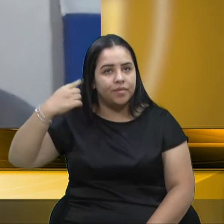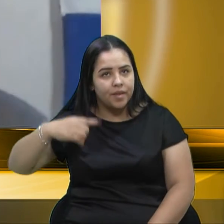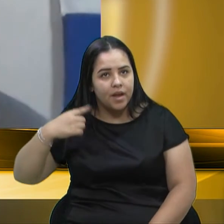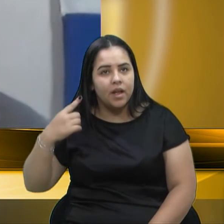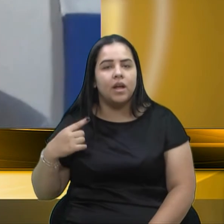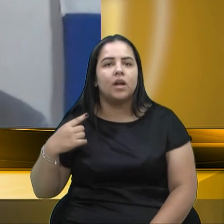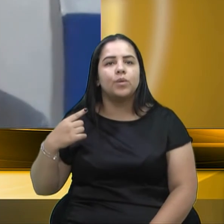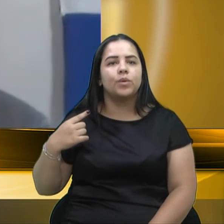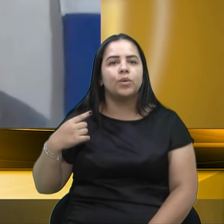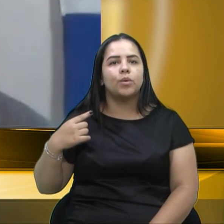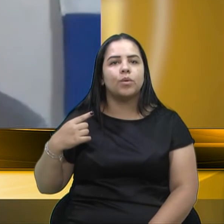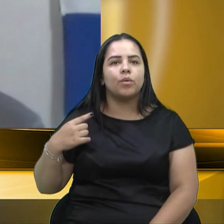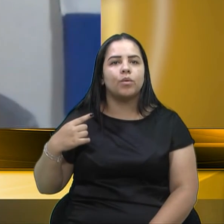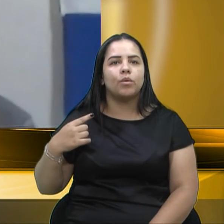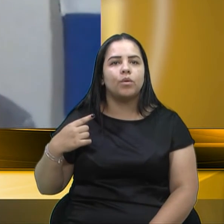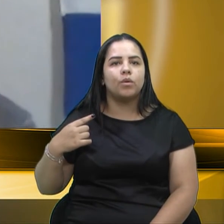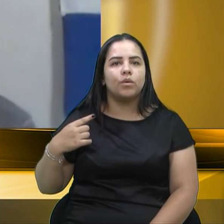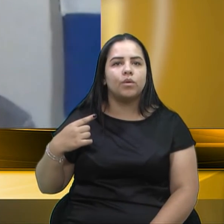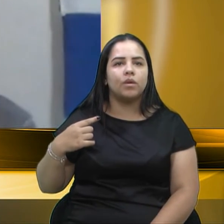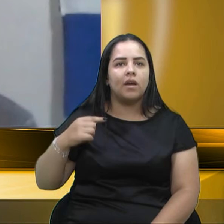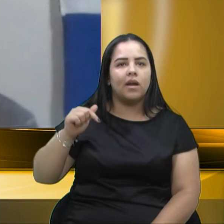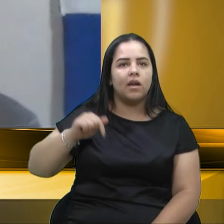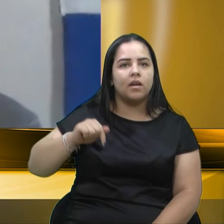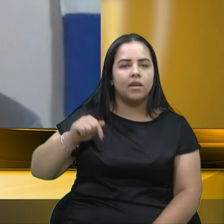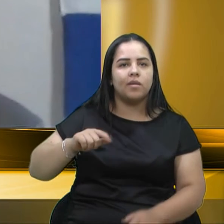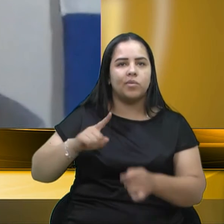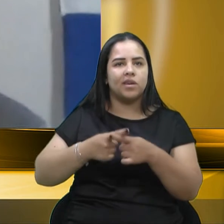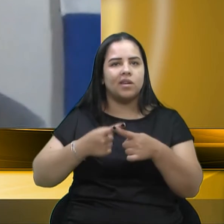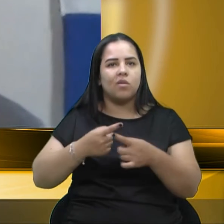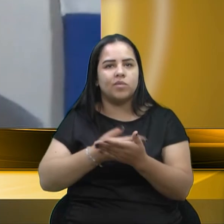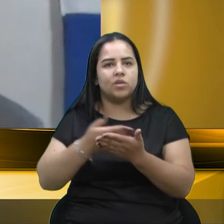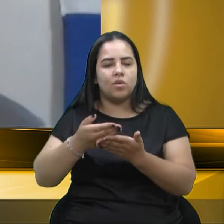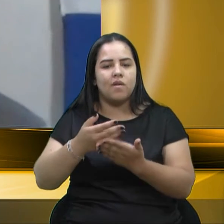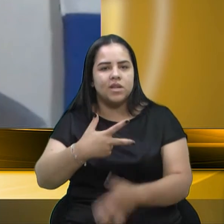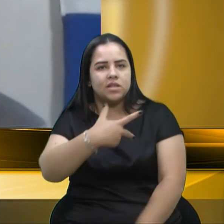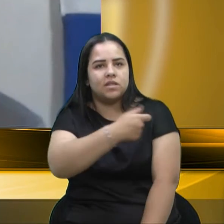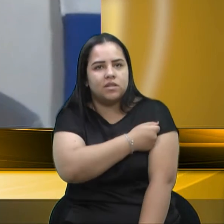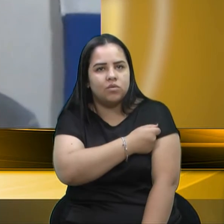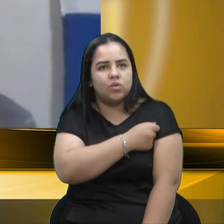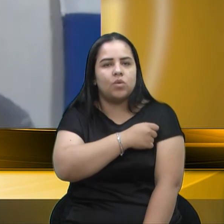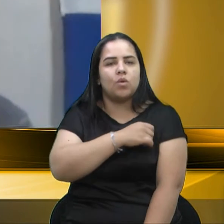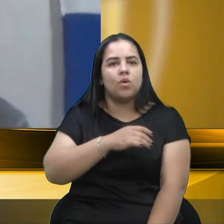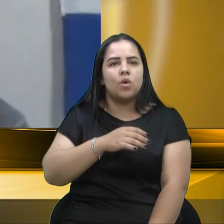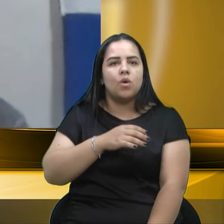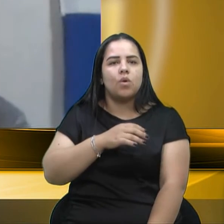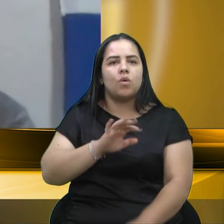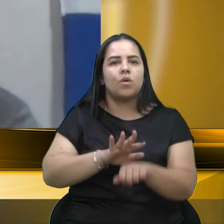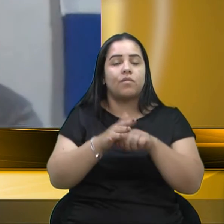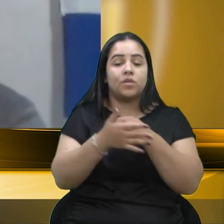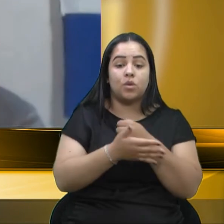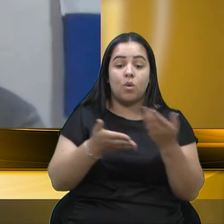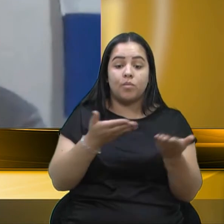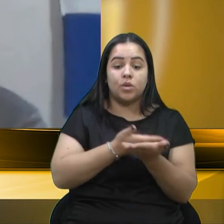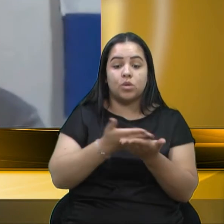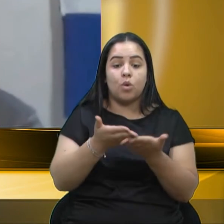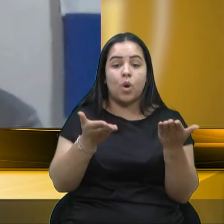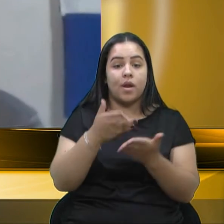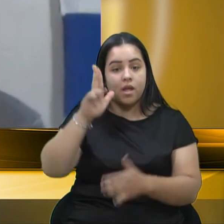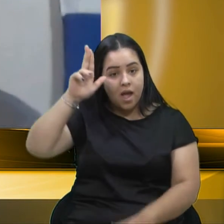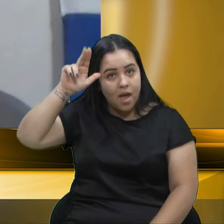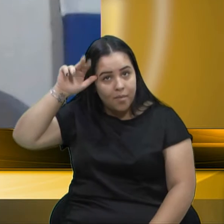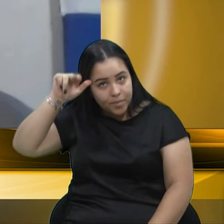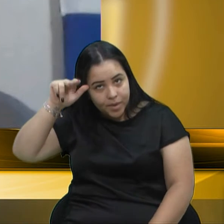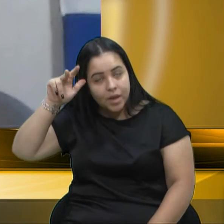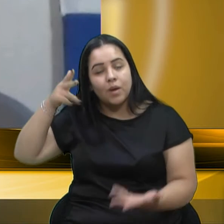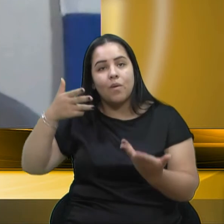que no meio dessa questão da vacinação do coronavírus, nós começamos em abril agora a vacinação contra H1N1, né? Não dá para se afastar